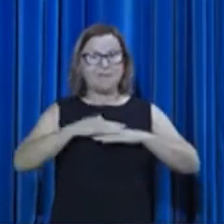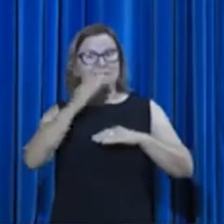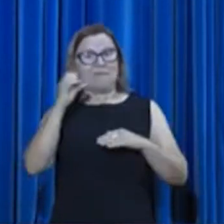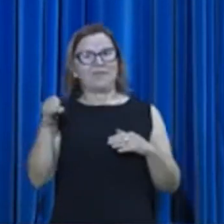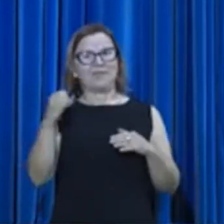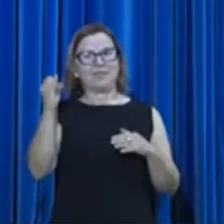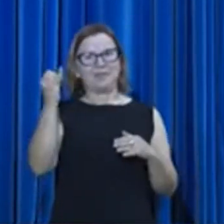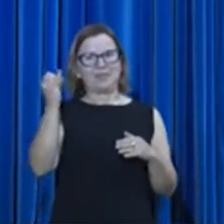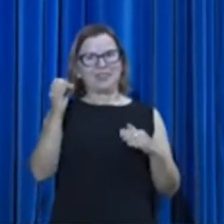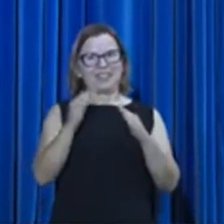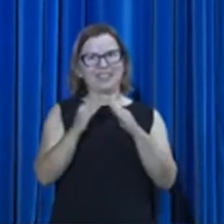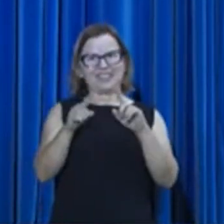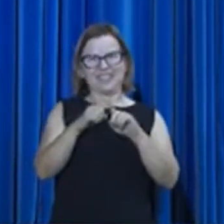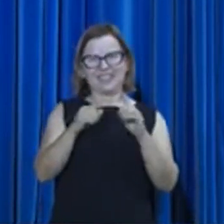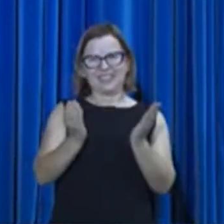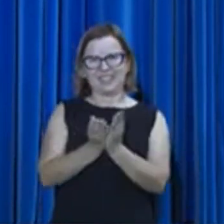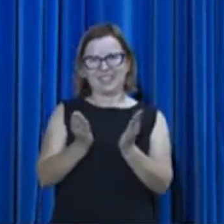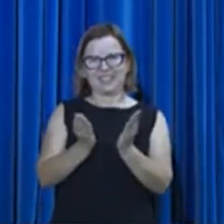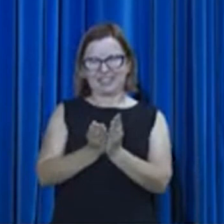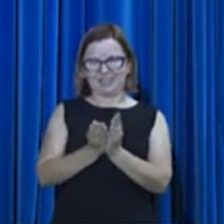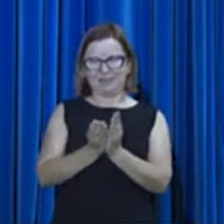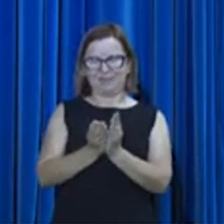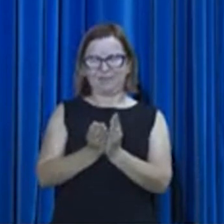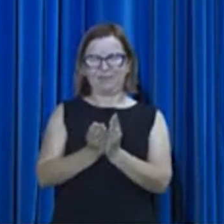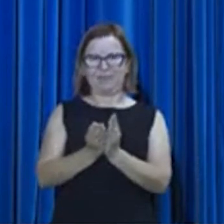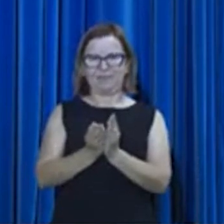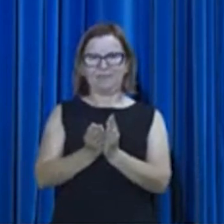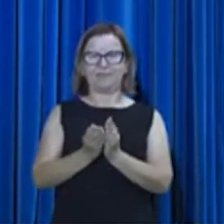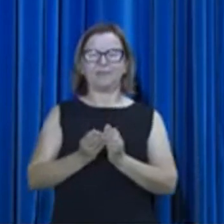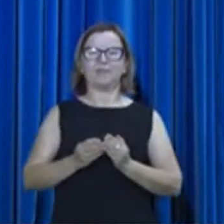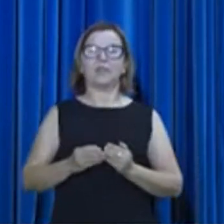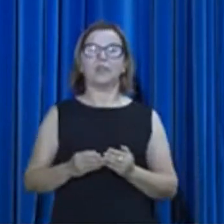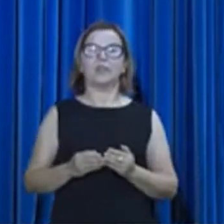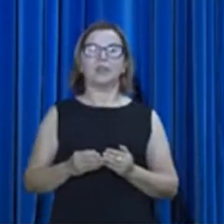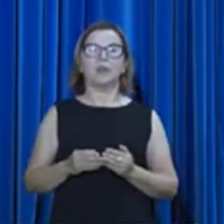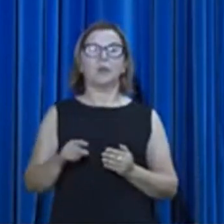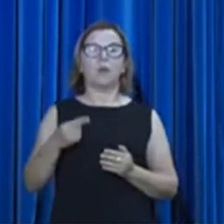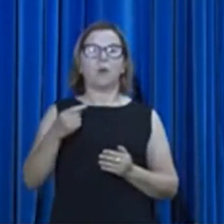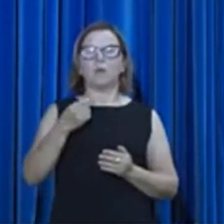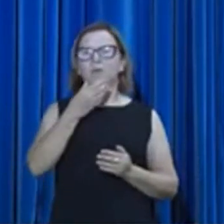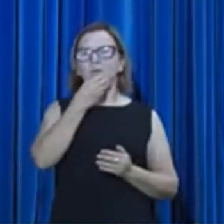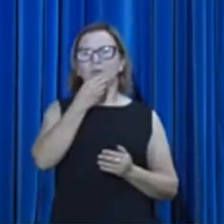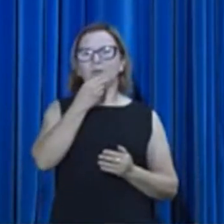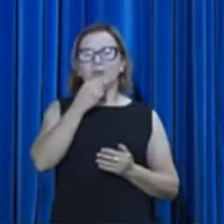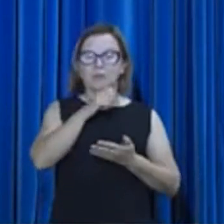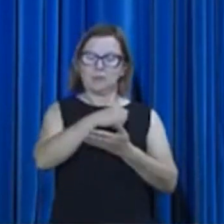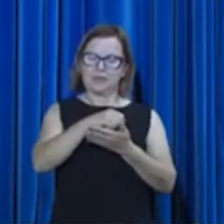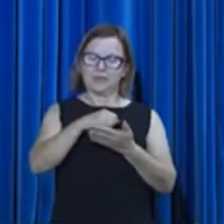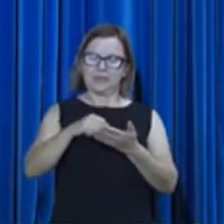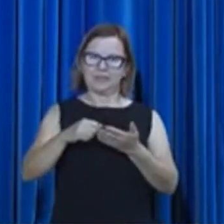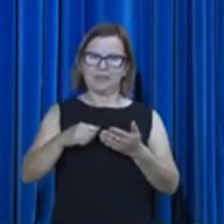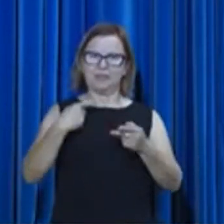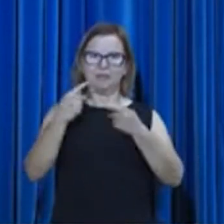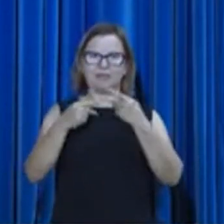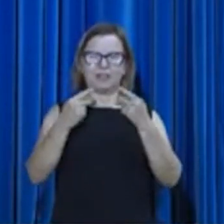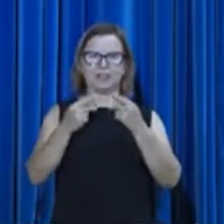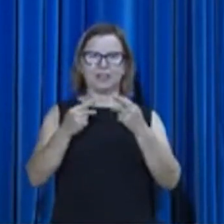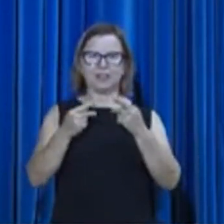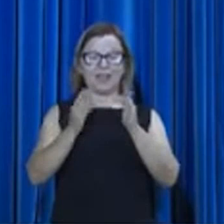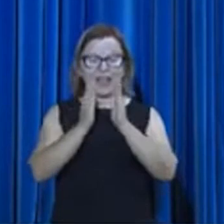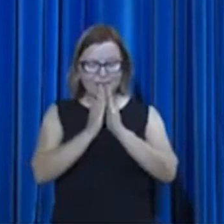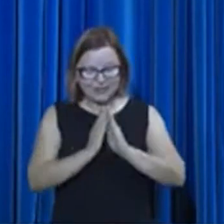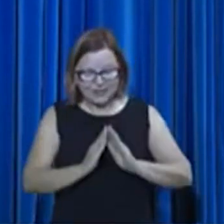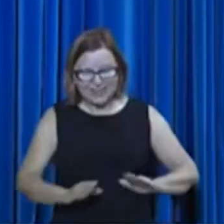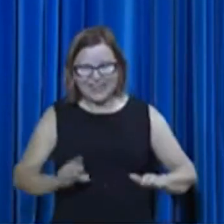é a única indispensável. Um outro autor diz que adorar a Deus é compreender o